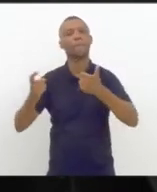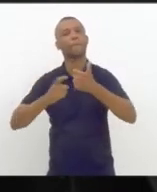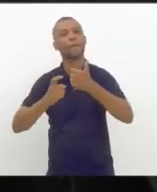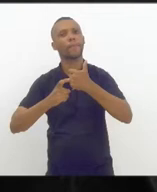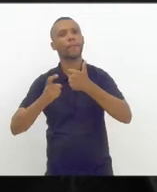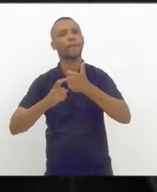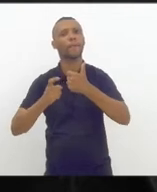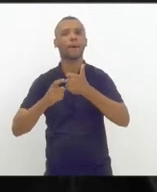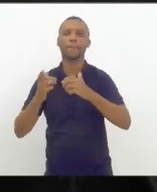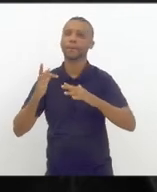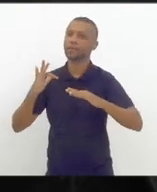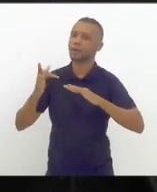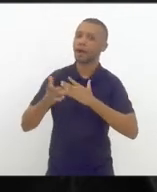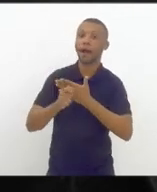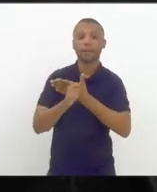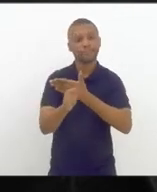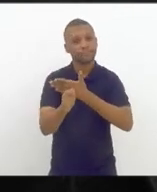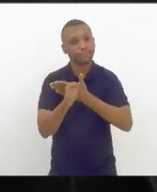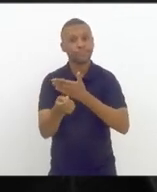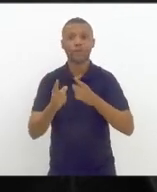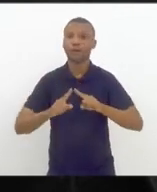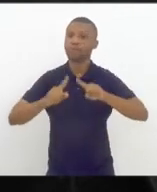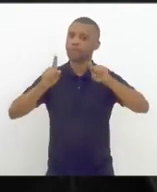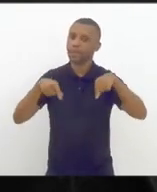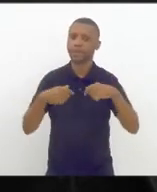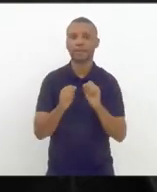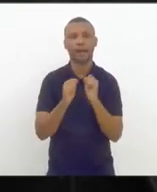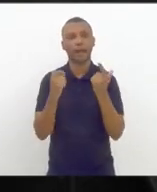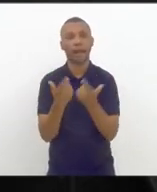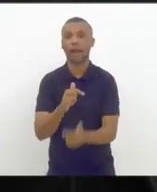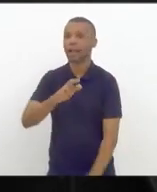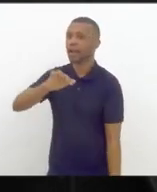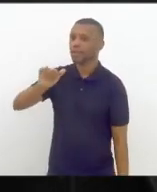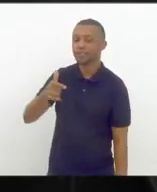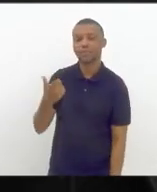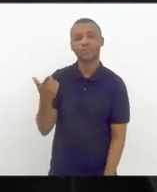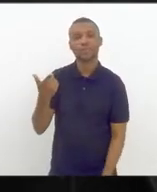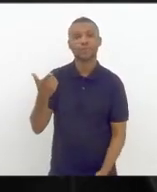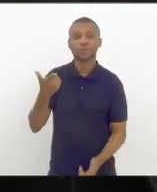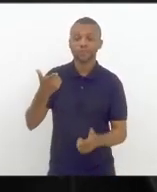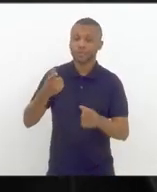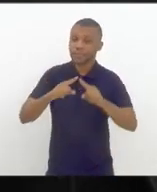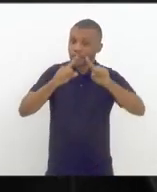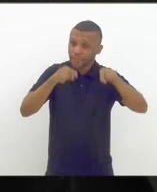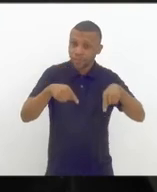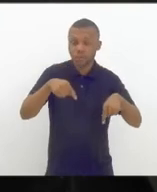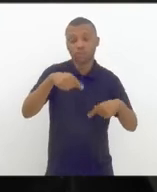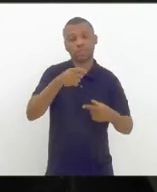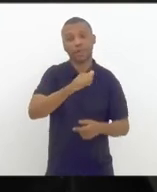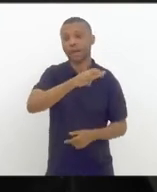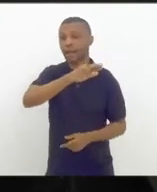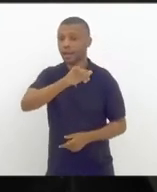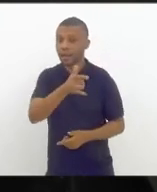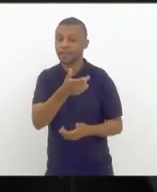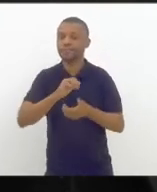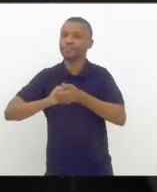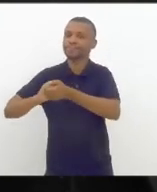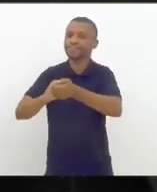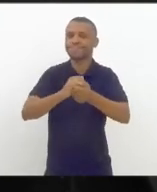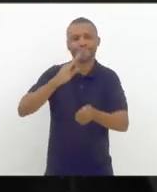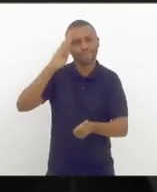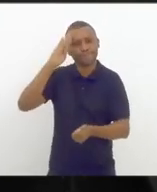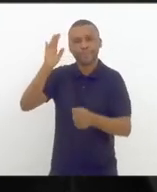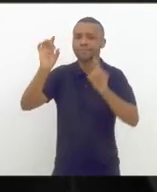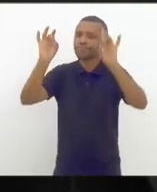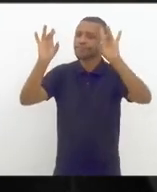sociais imprensa trabalhadores da casa nossos colegas servidores servidores da alerj Saúde especialmente